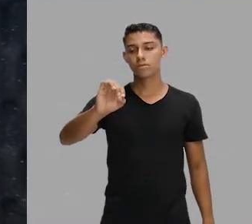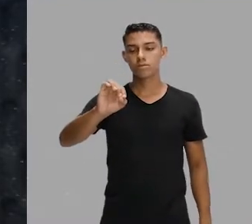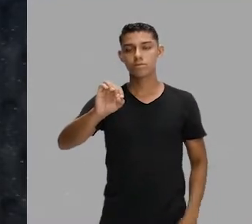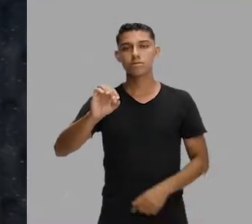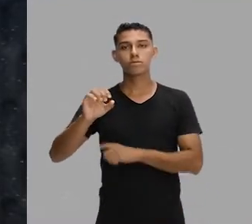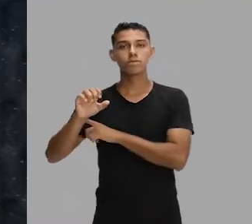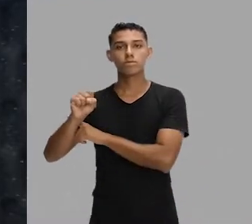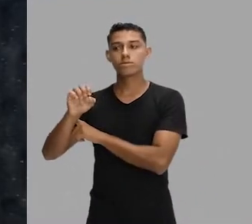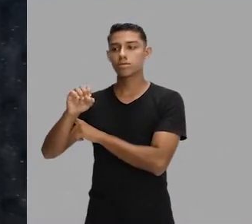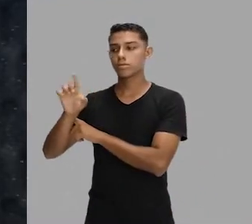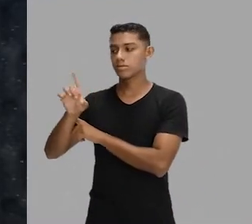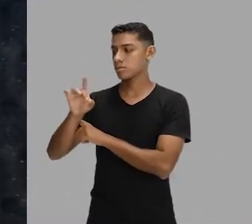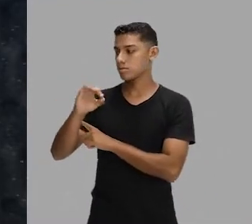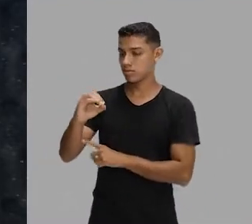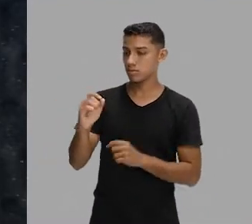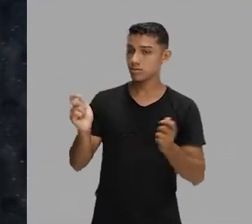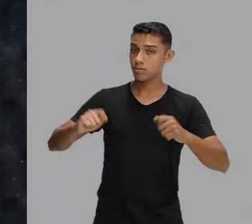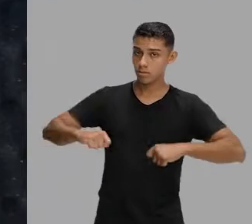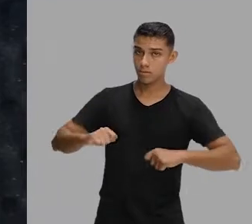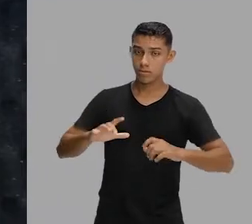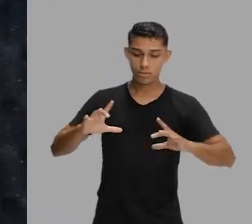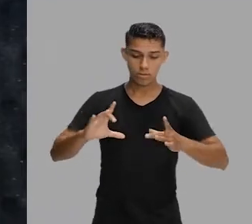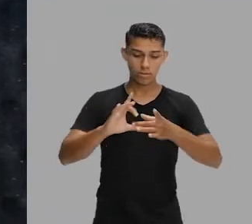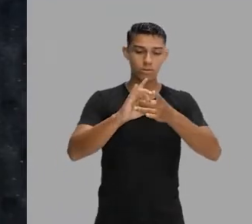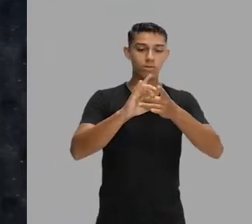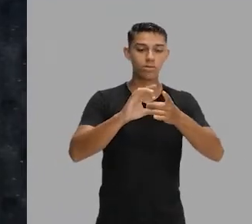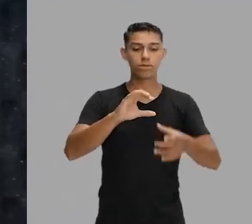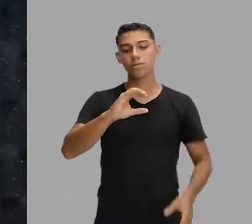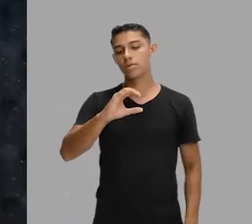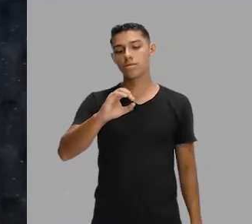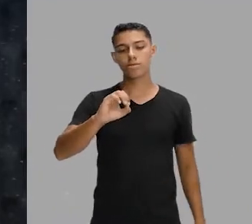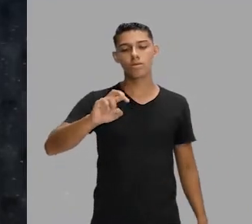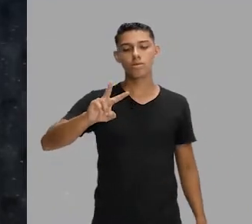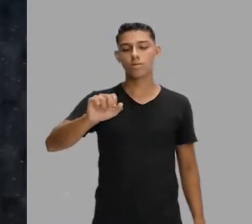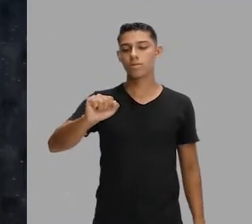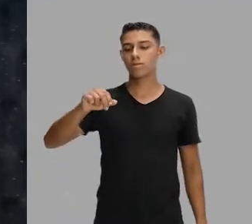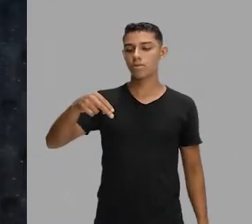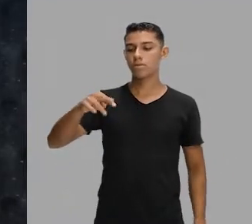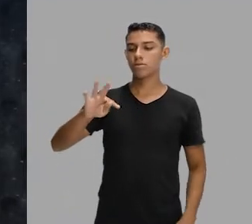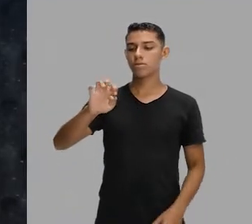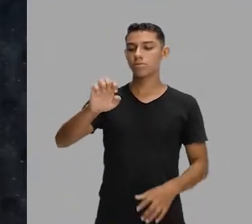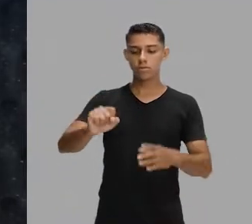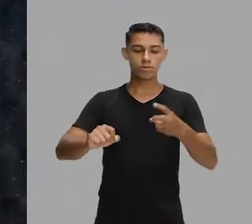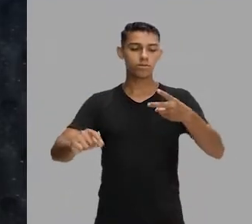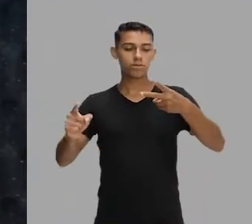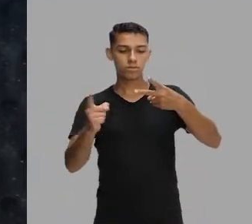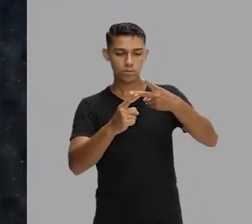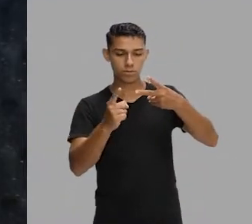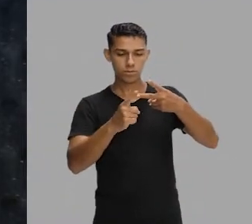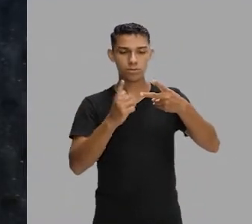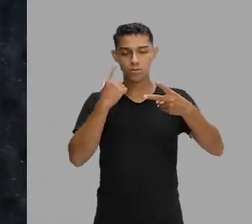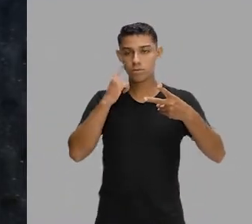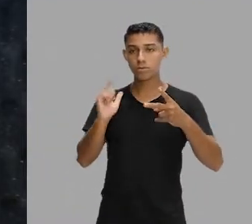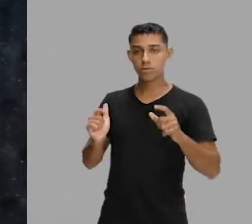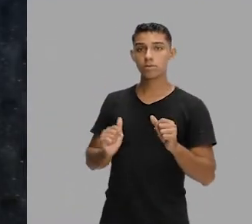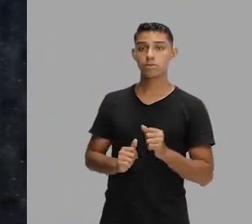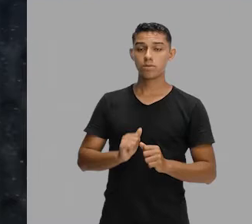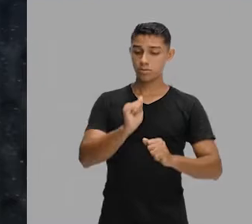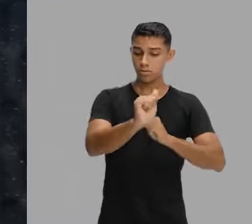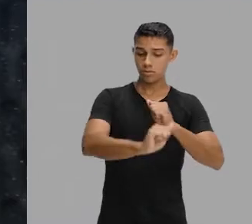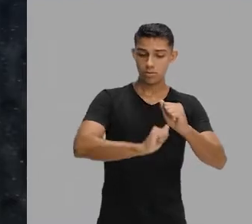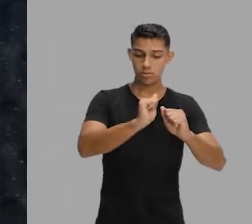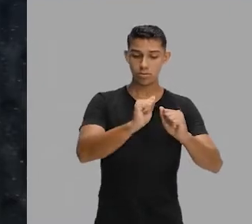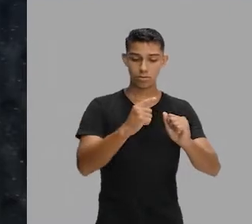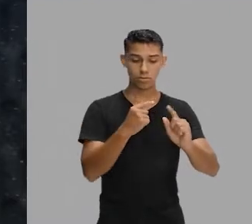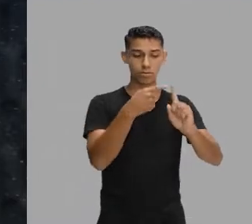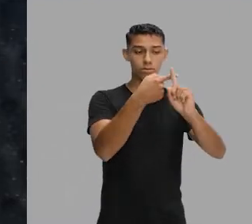ligação covalente, os átomos envolvidos na ligação, eles têm a tendência de ganhar. Os dois átomos,